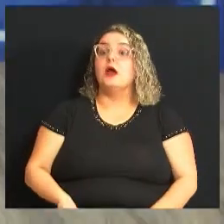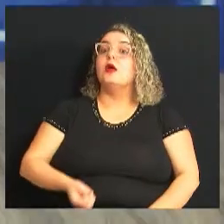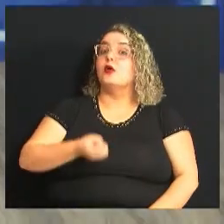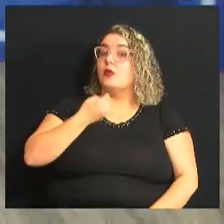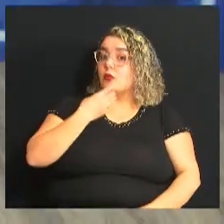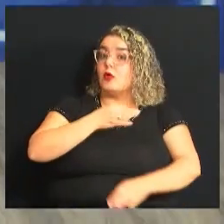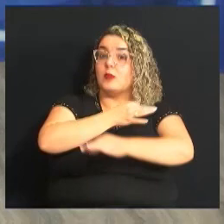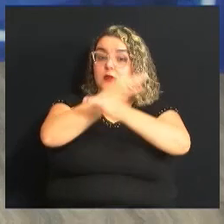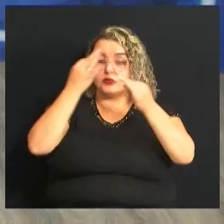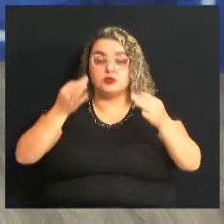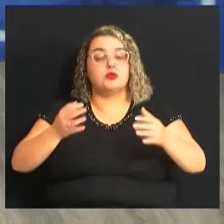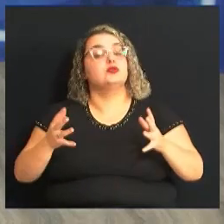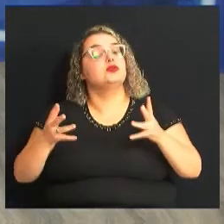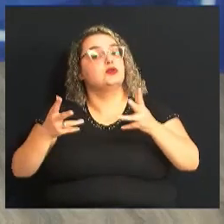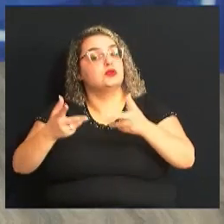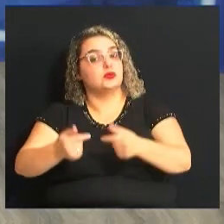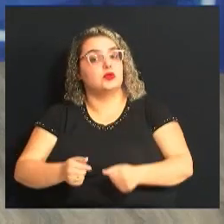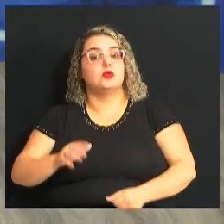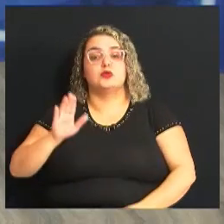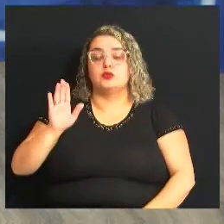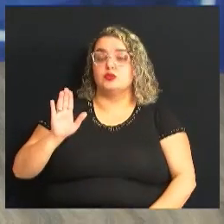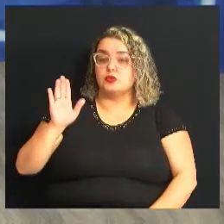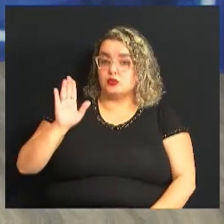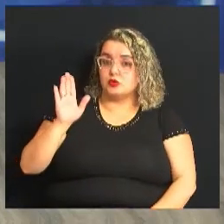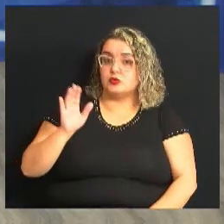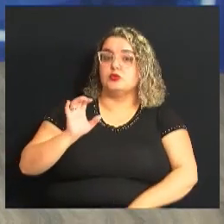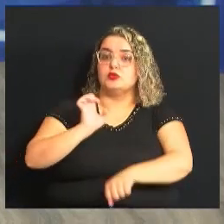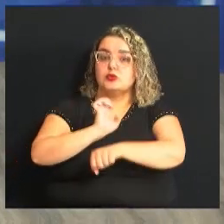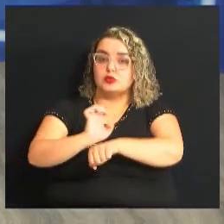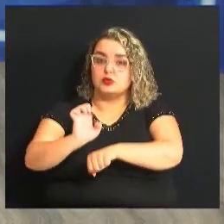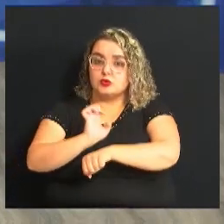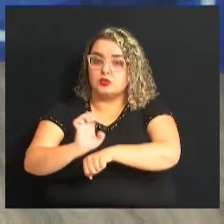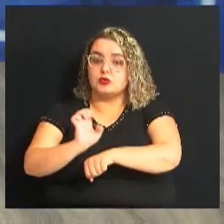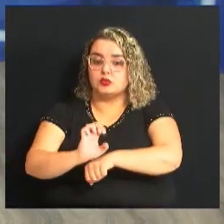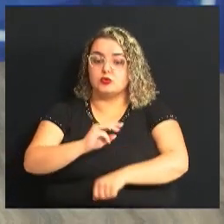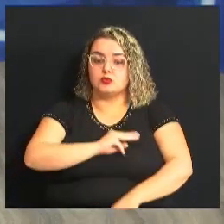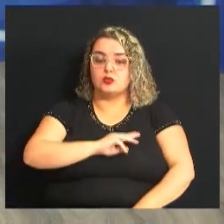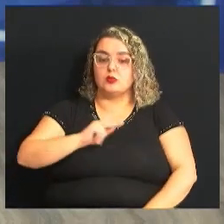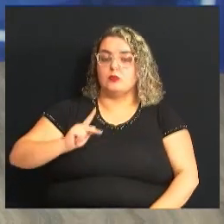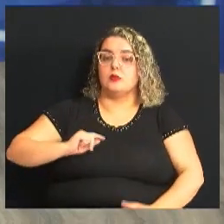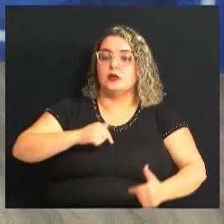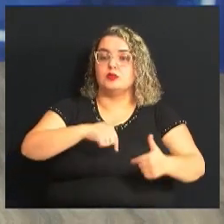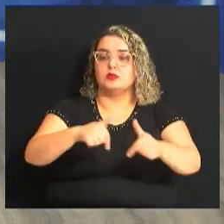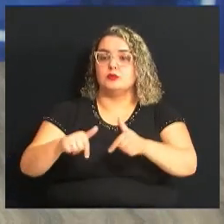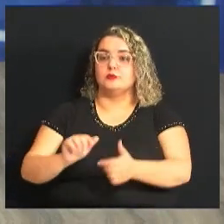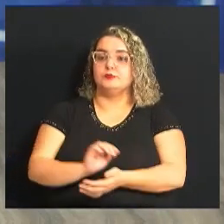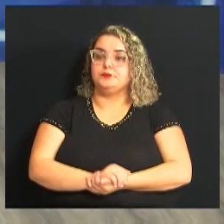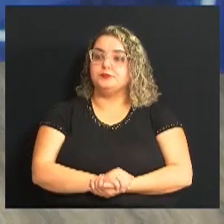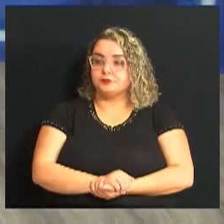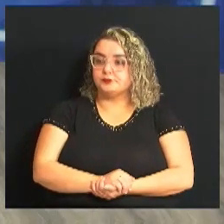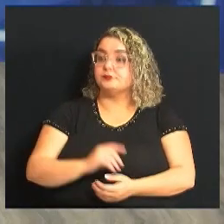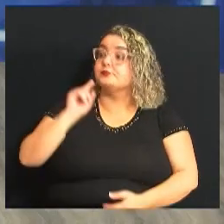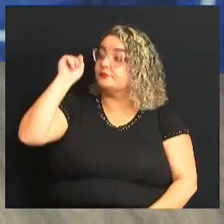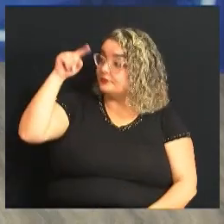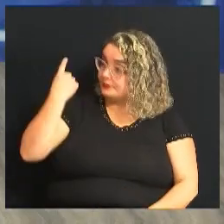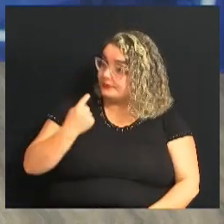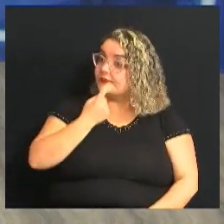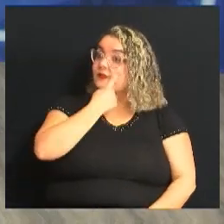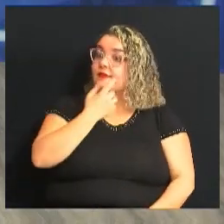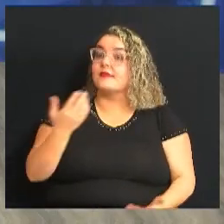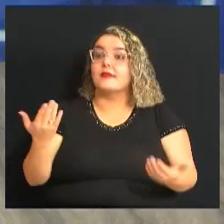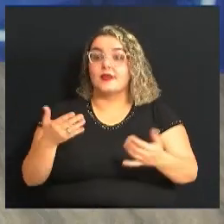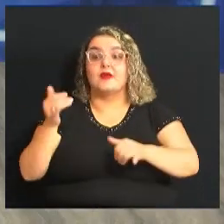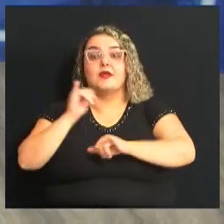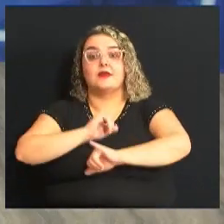desde já a todos os candidatos do estágio aí do Ministério Público do Trabalho. Mirna Abreu, agora é aquela notícia para